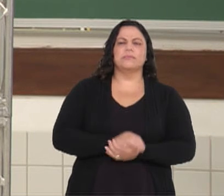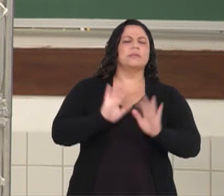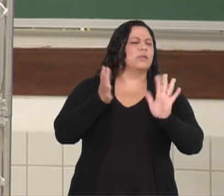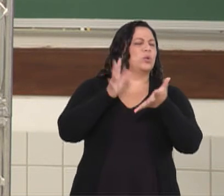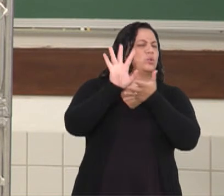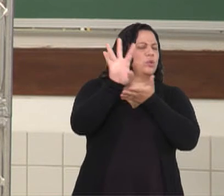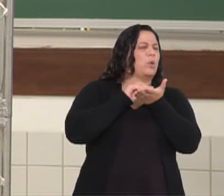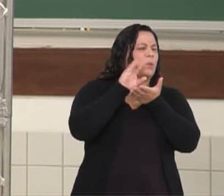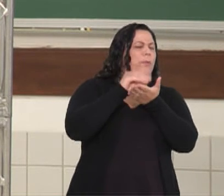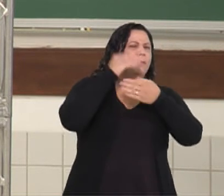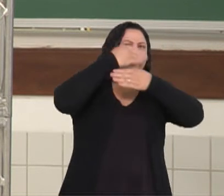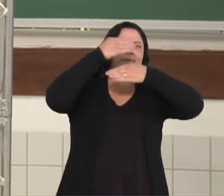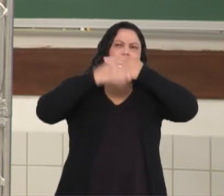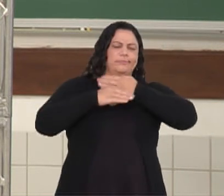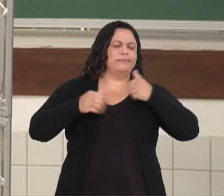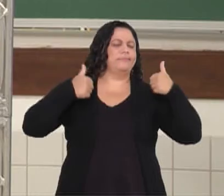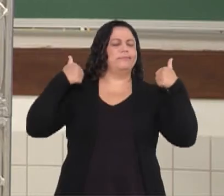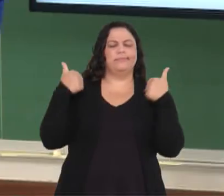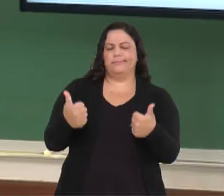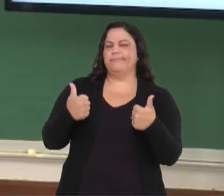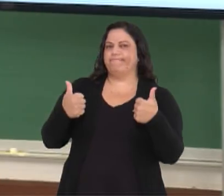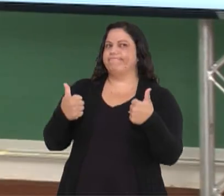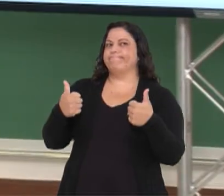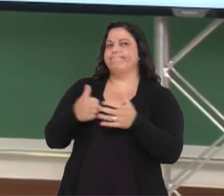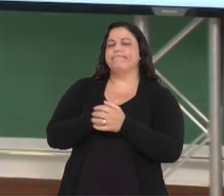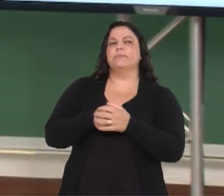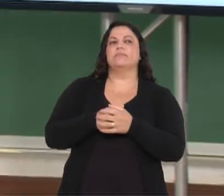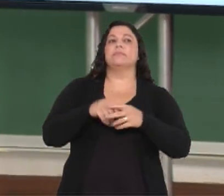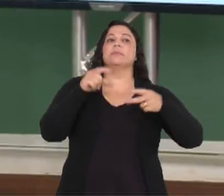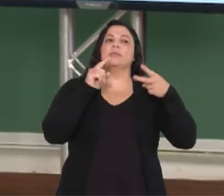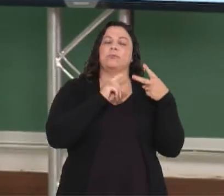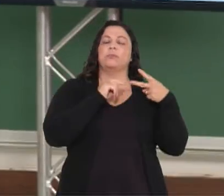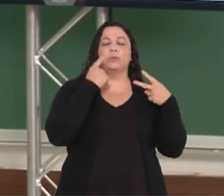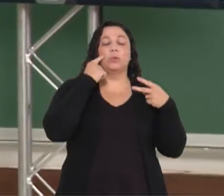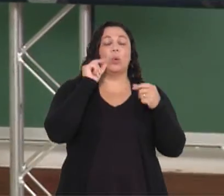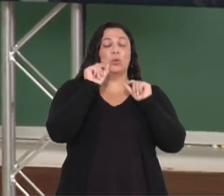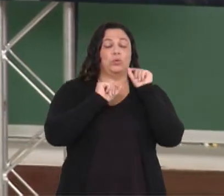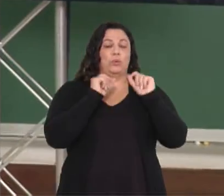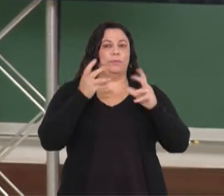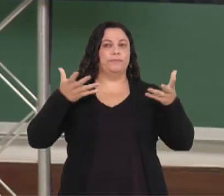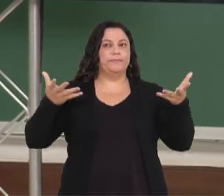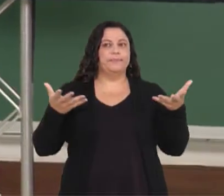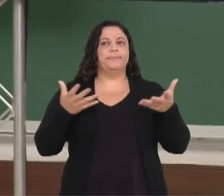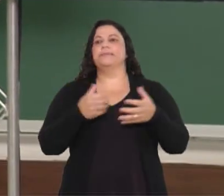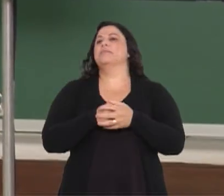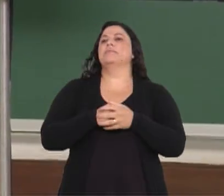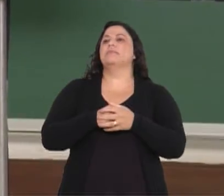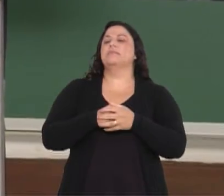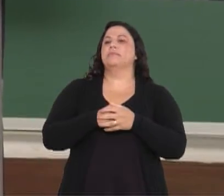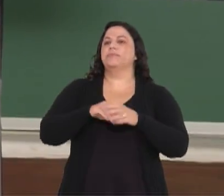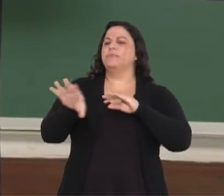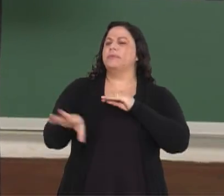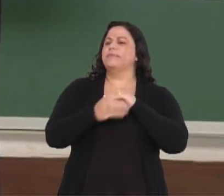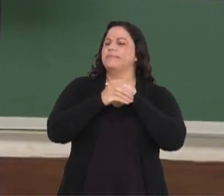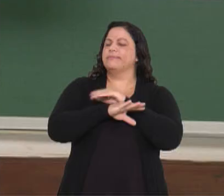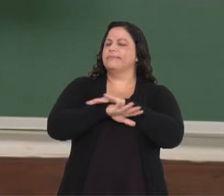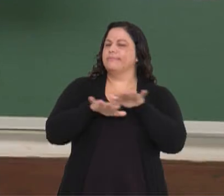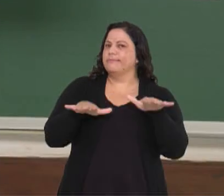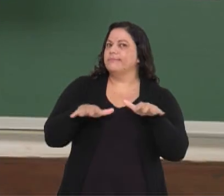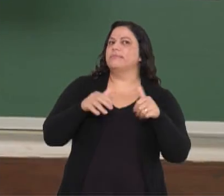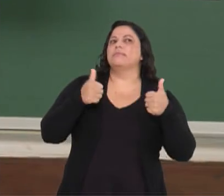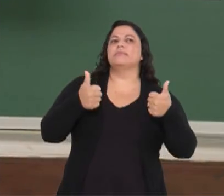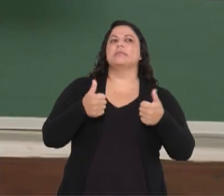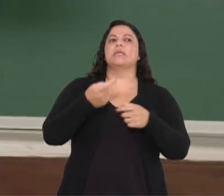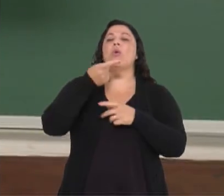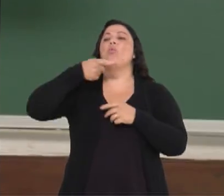Copiaram o slide? Muito bem. Vamos para 2 agora aqui, ó, comigo. Para fechar o dispositivo, o